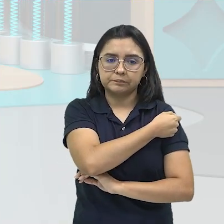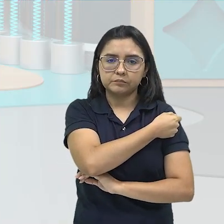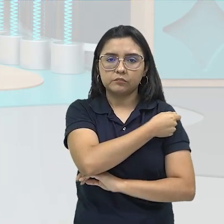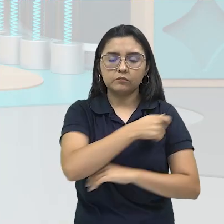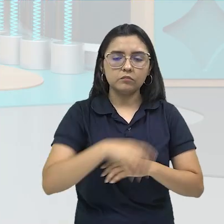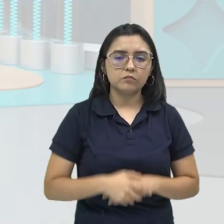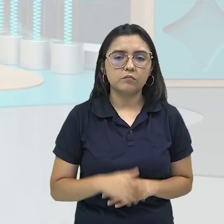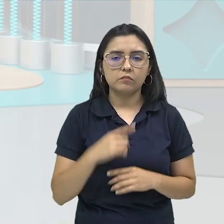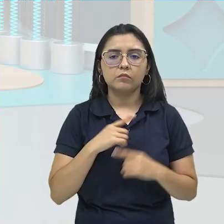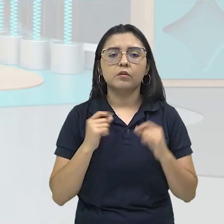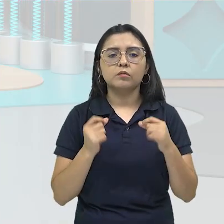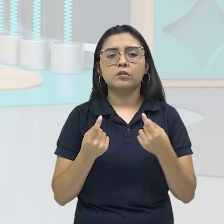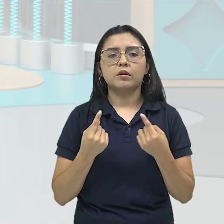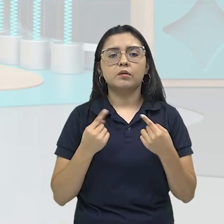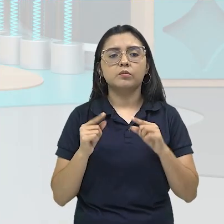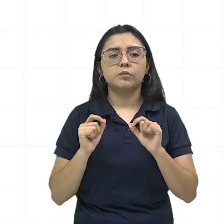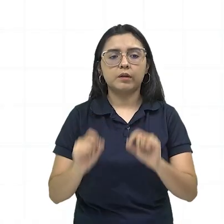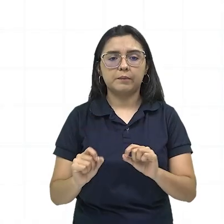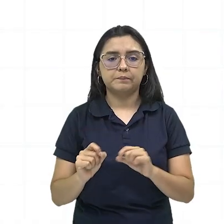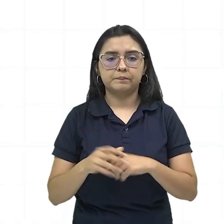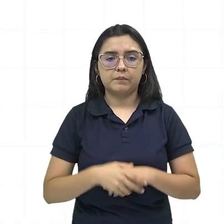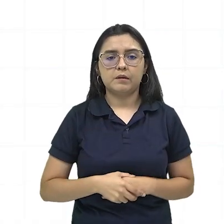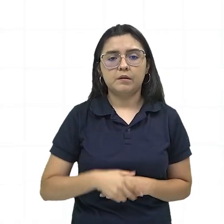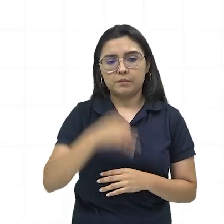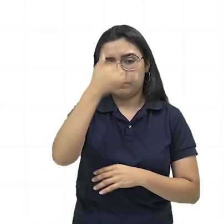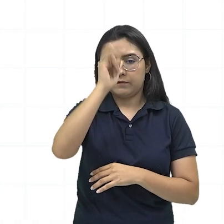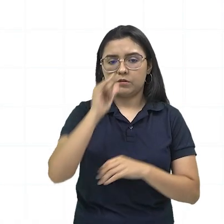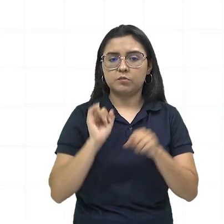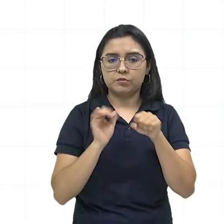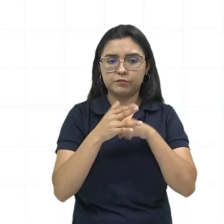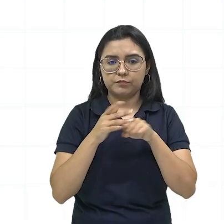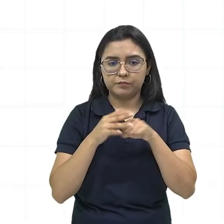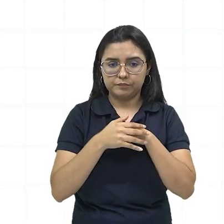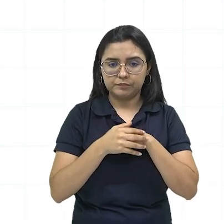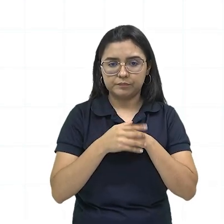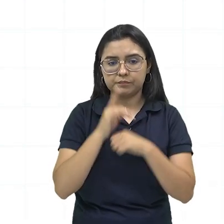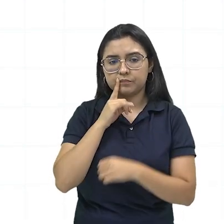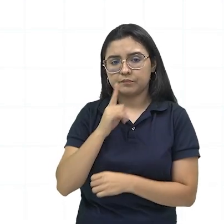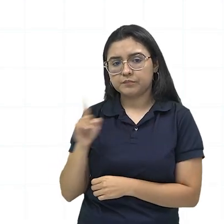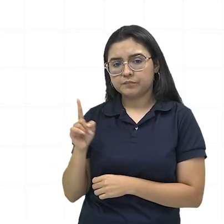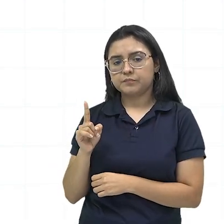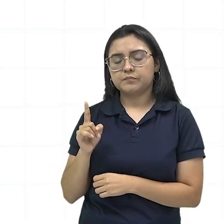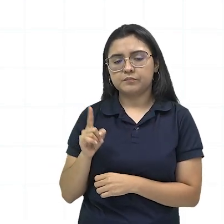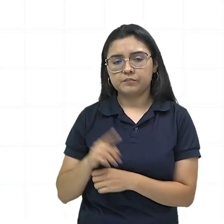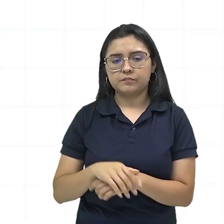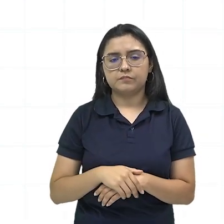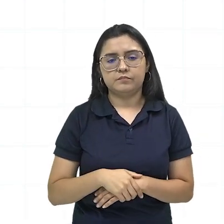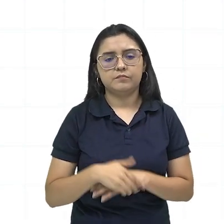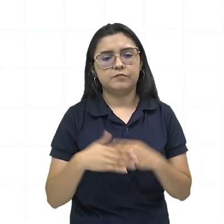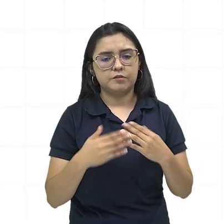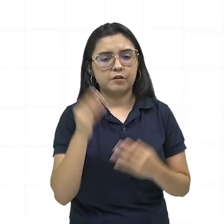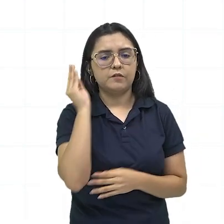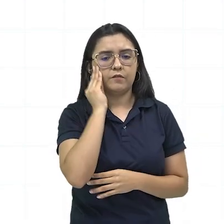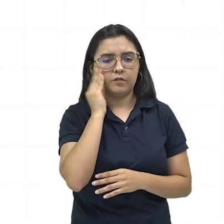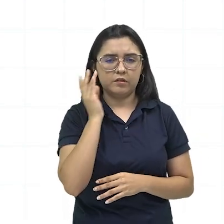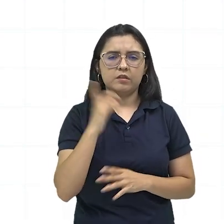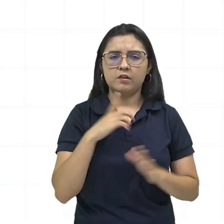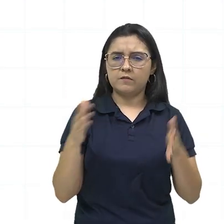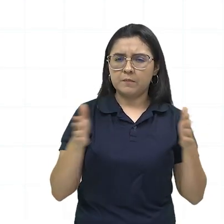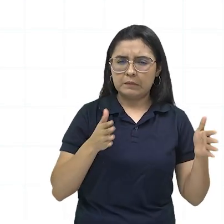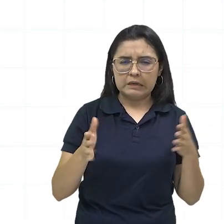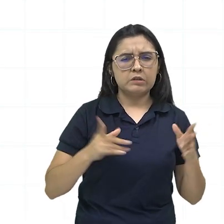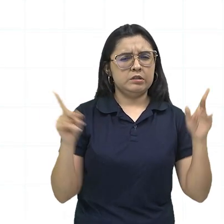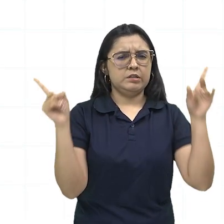polivalente contra a Covid-19. Vejam só. Olha só, a gente já viu, né? A gente passou aí uma temporada